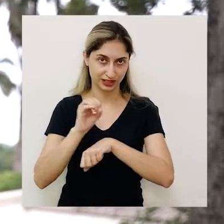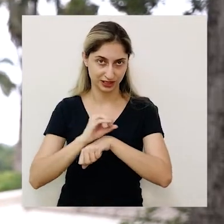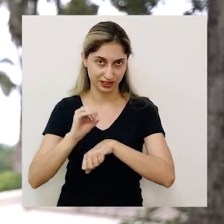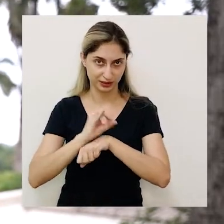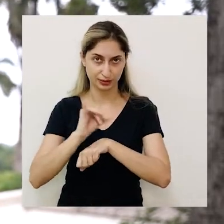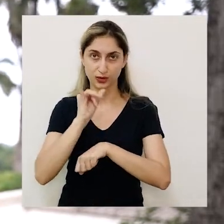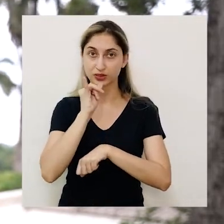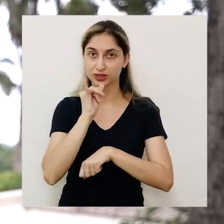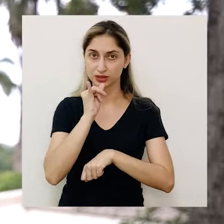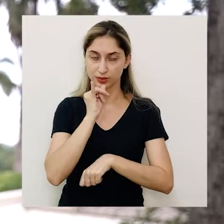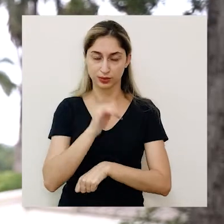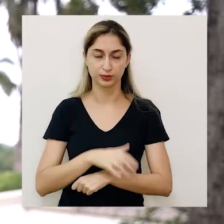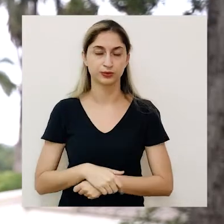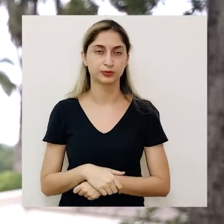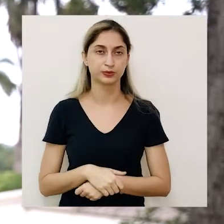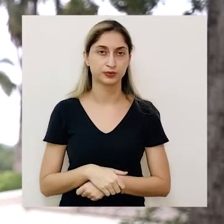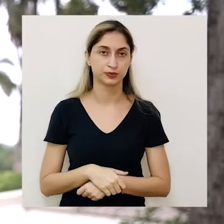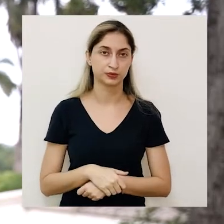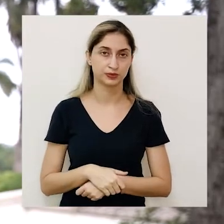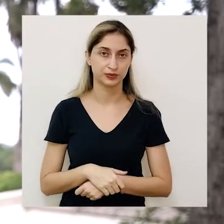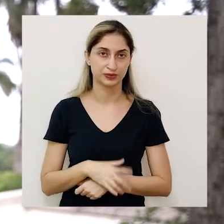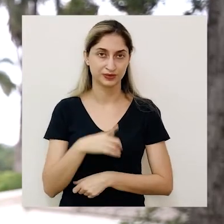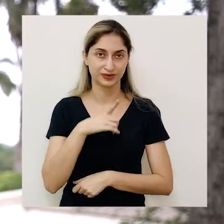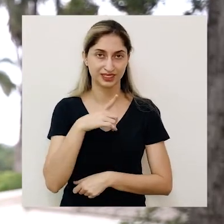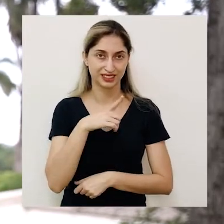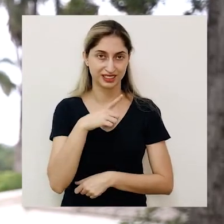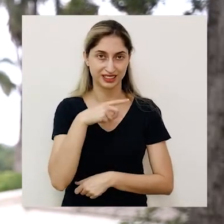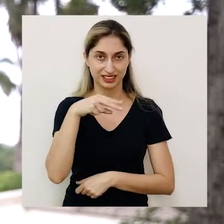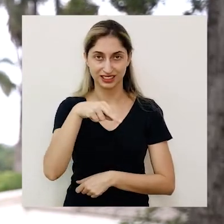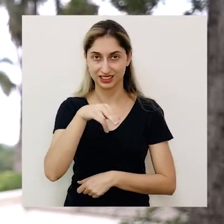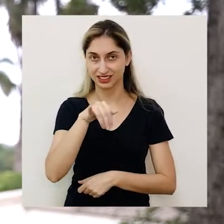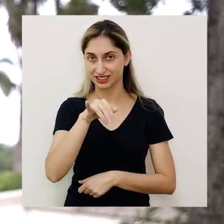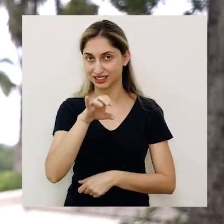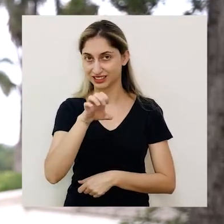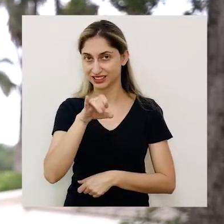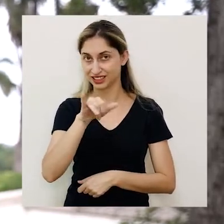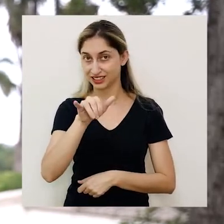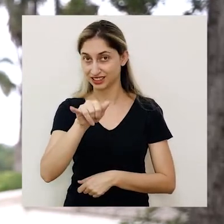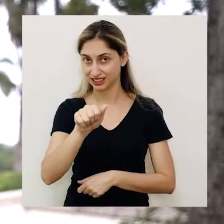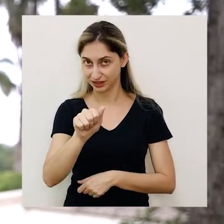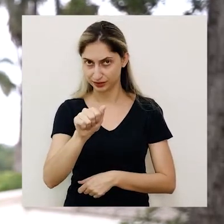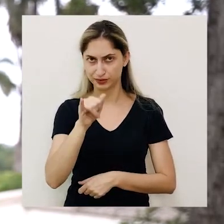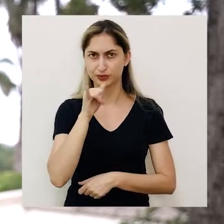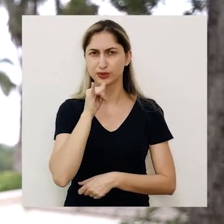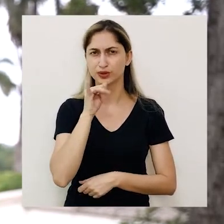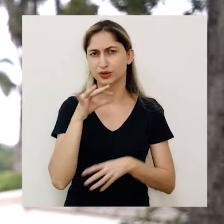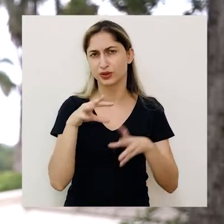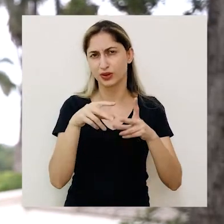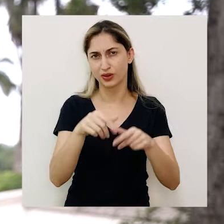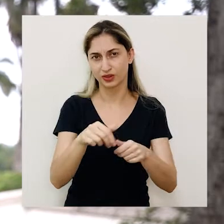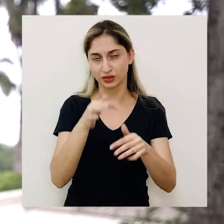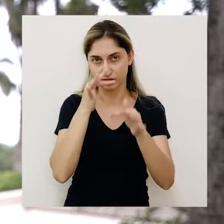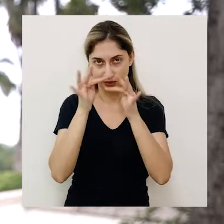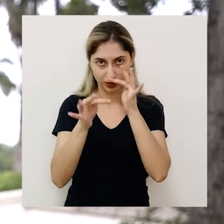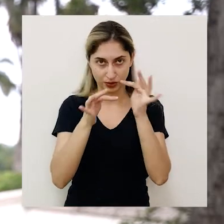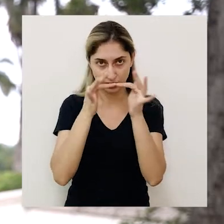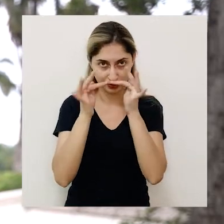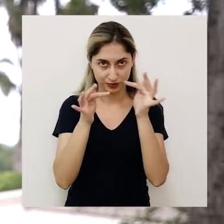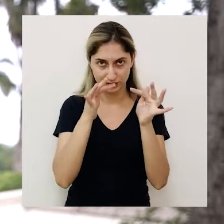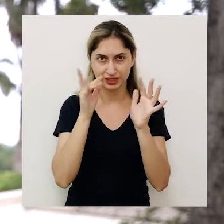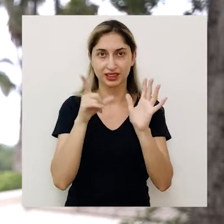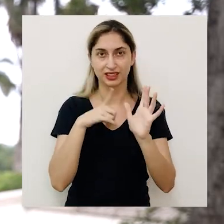atividade. Aqui, por exemplo, a gente tem uma ninféia, uma flor de ninféia. Toda flor praticamente já é um